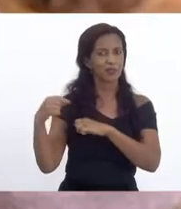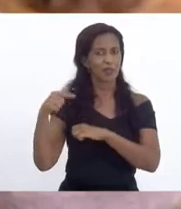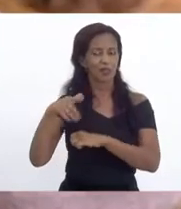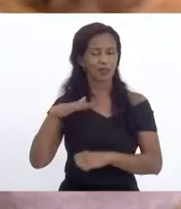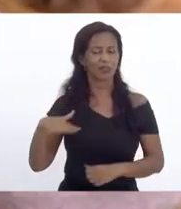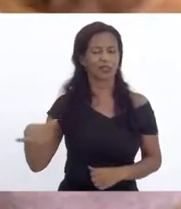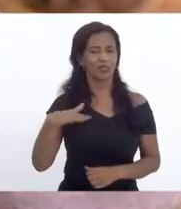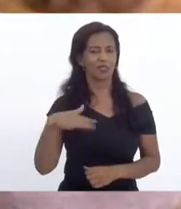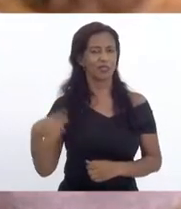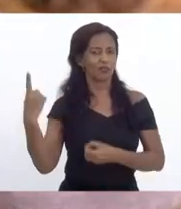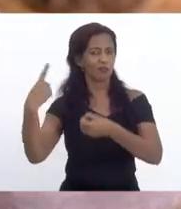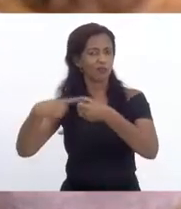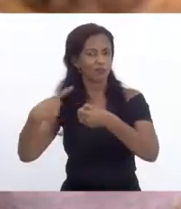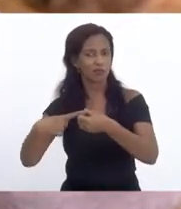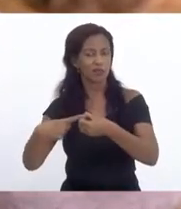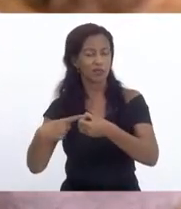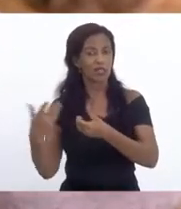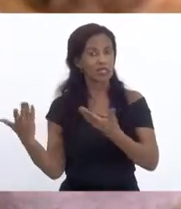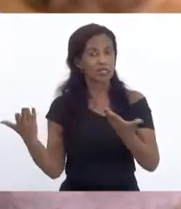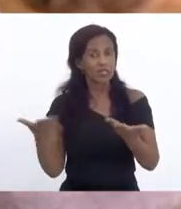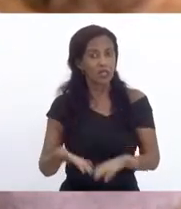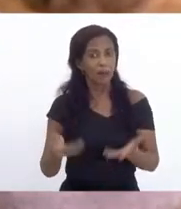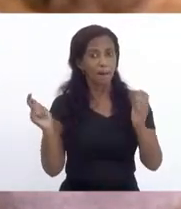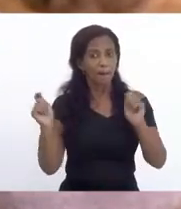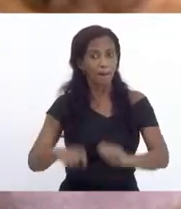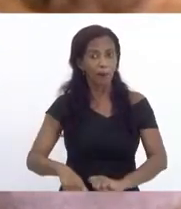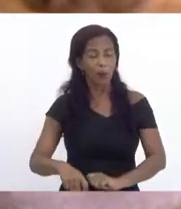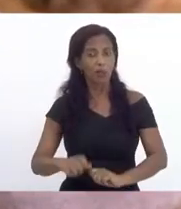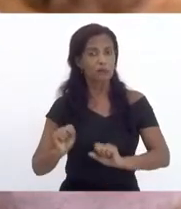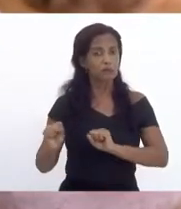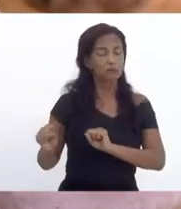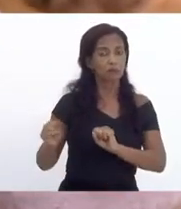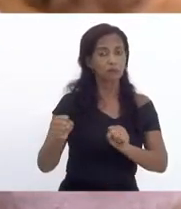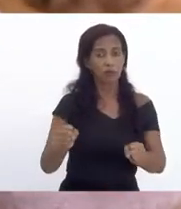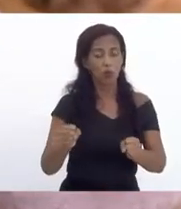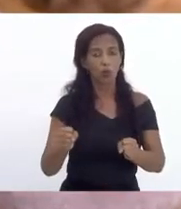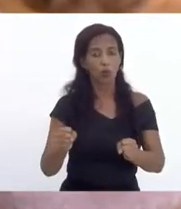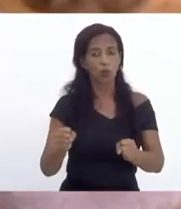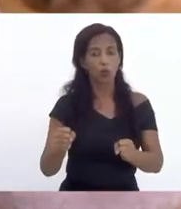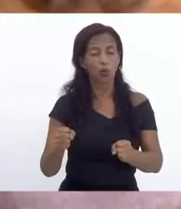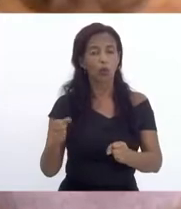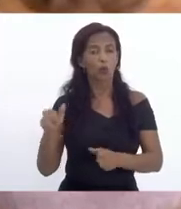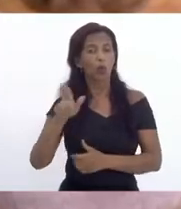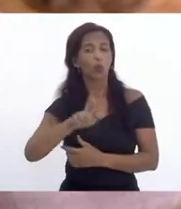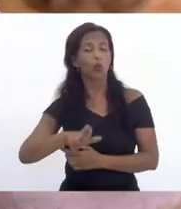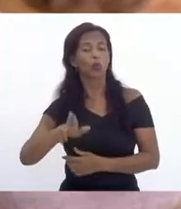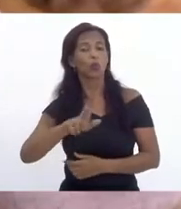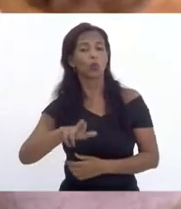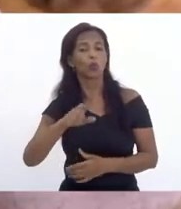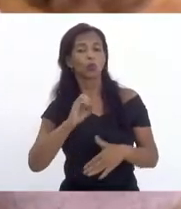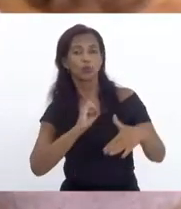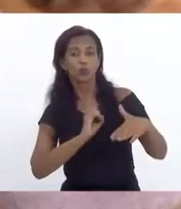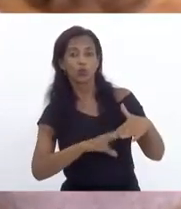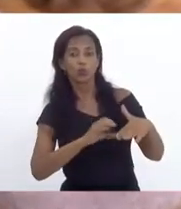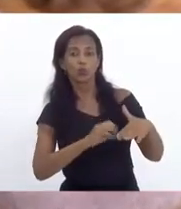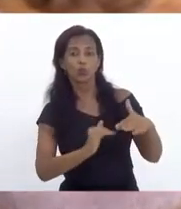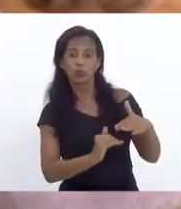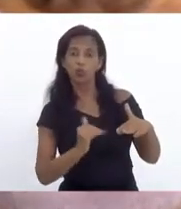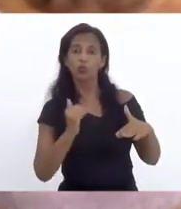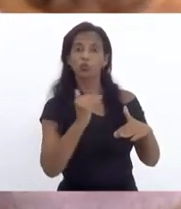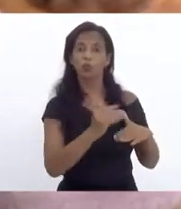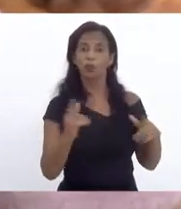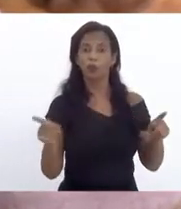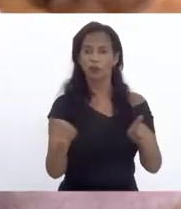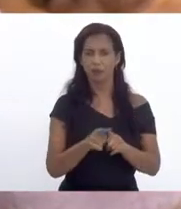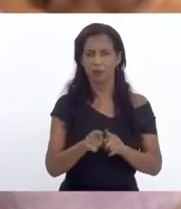nosso município. Isso pode ser potencializado com a utilização do Fundo Soberano também.